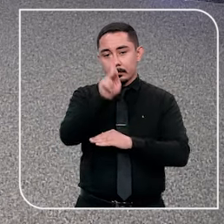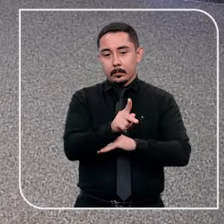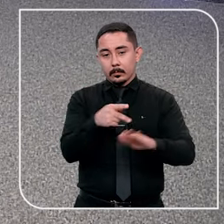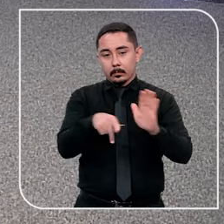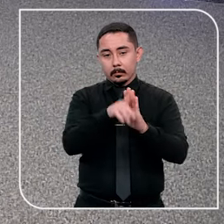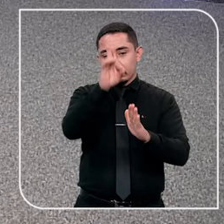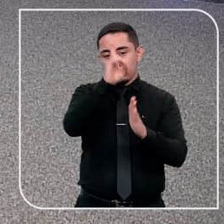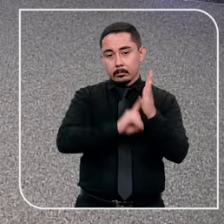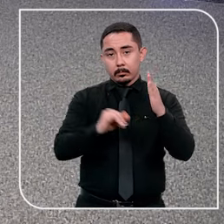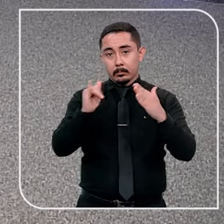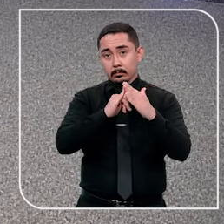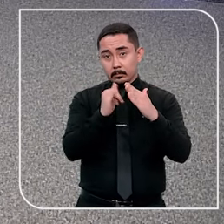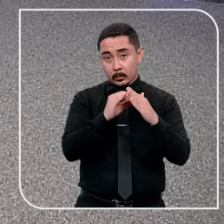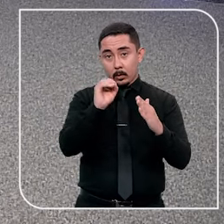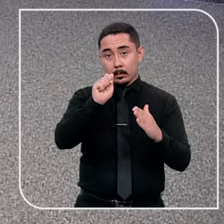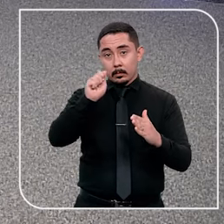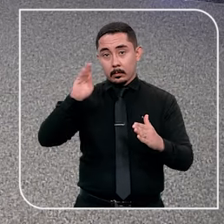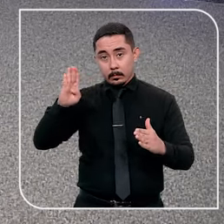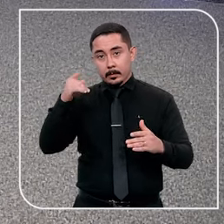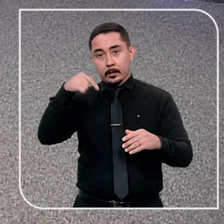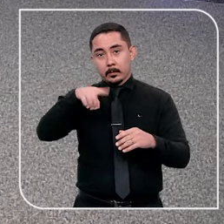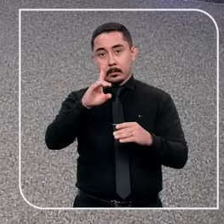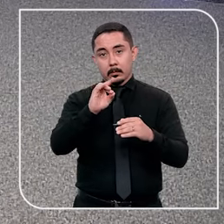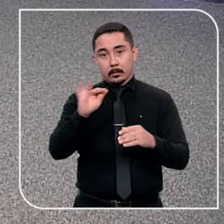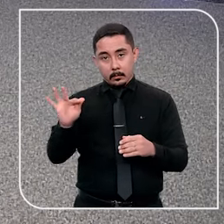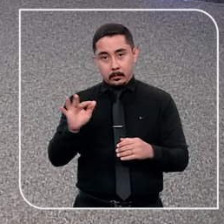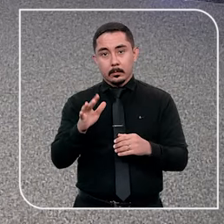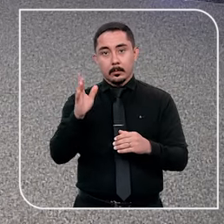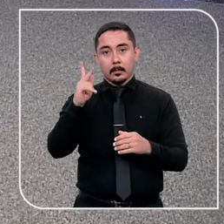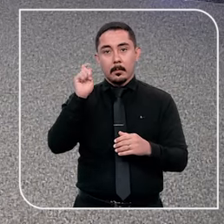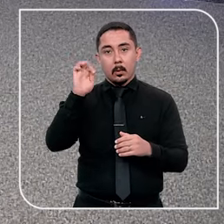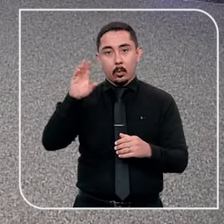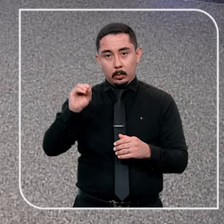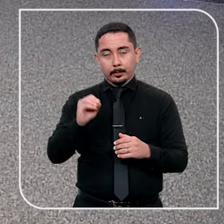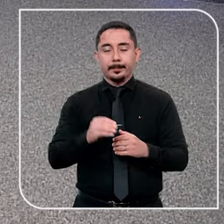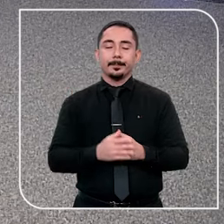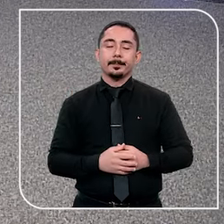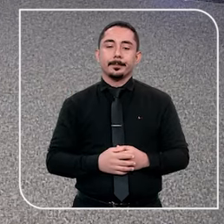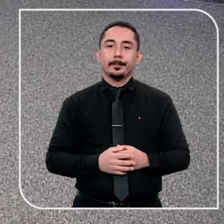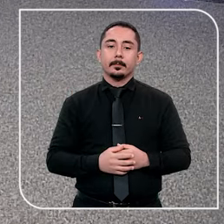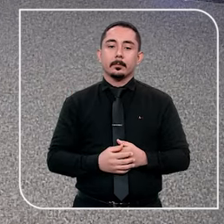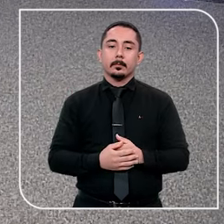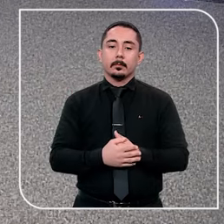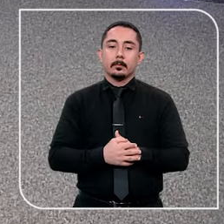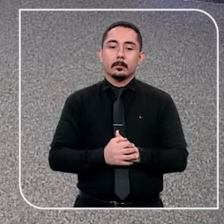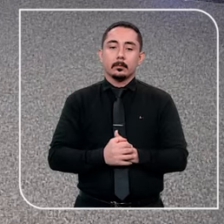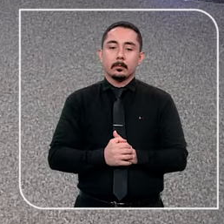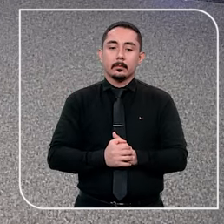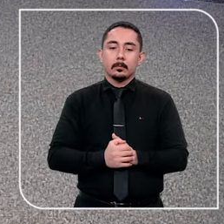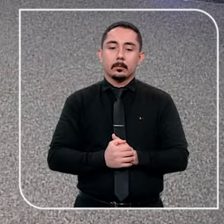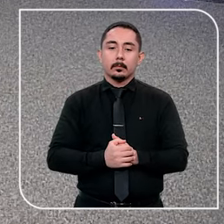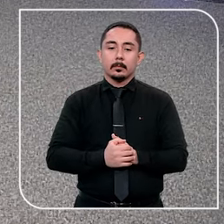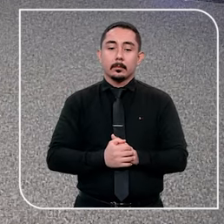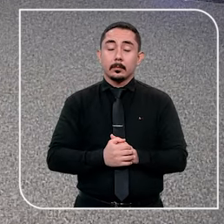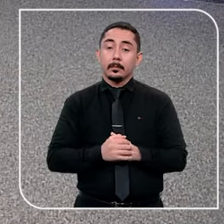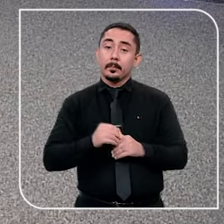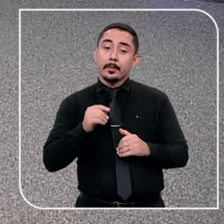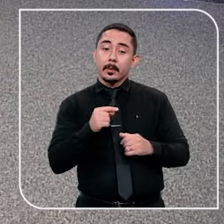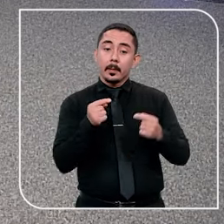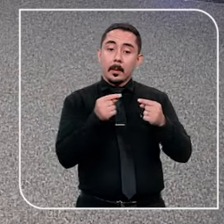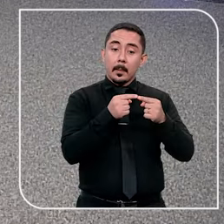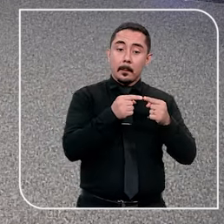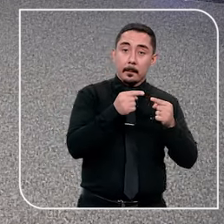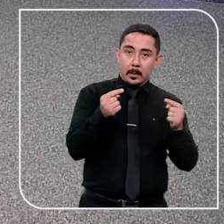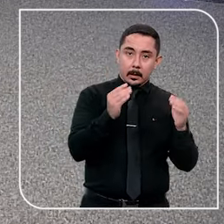e presidente da Comissão de direito imobiliário da OAB do Distrito Federal Paulo Roberto Lima